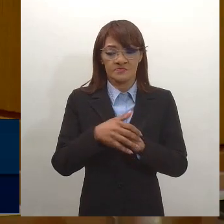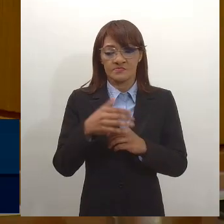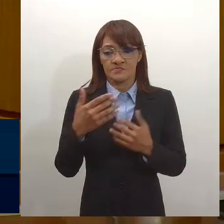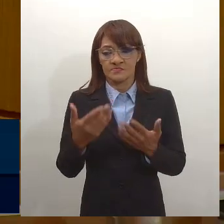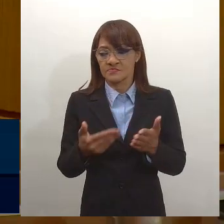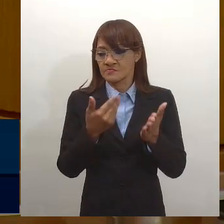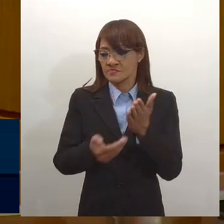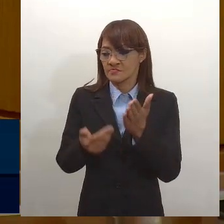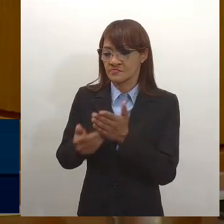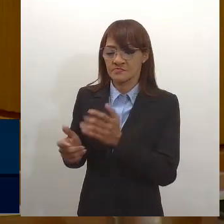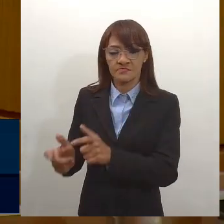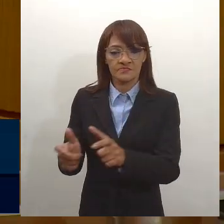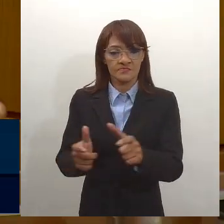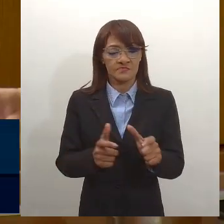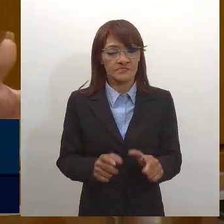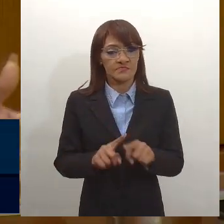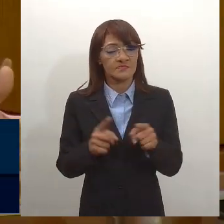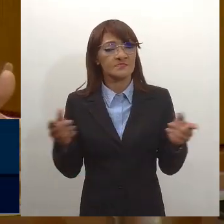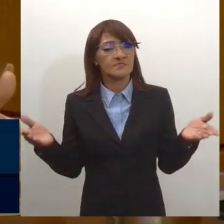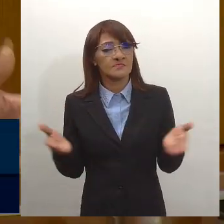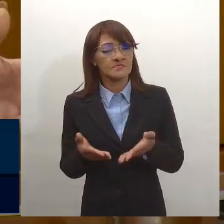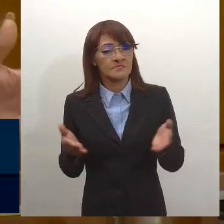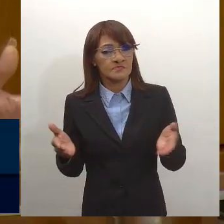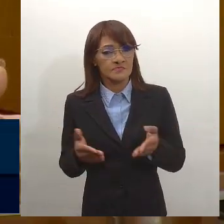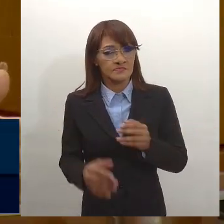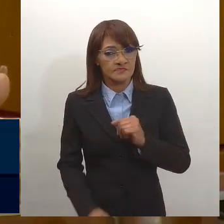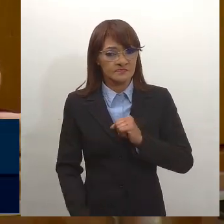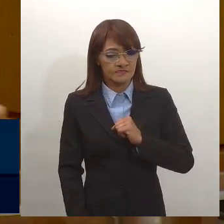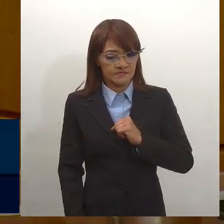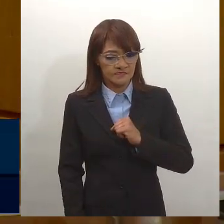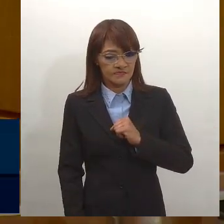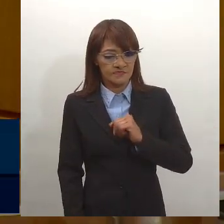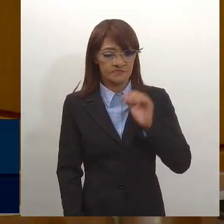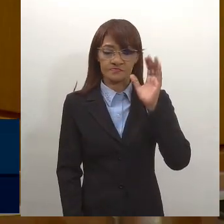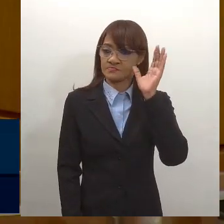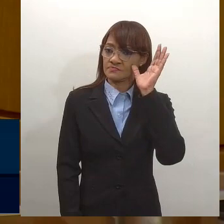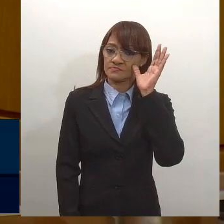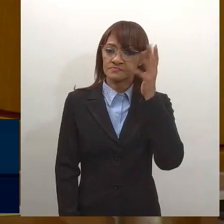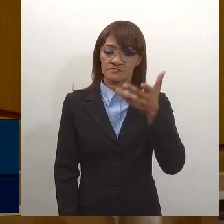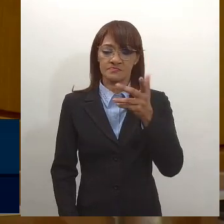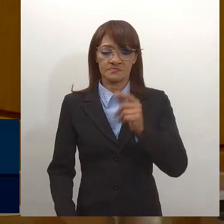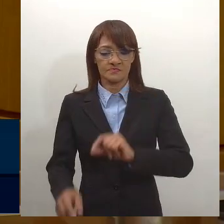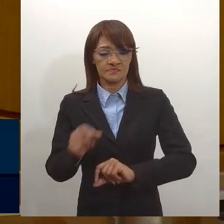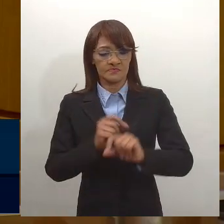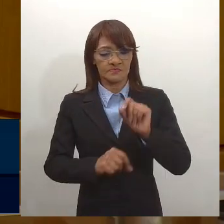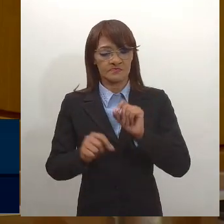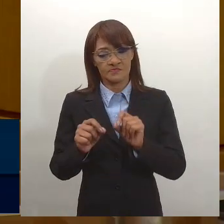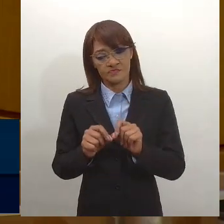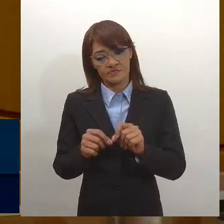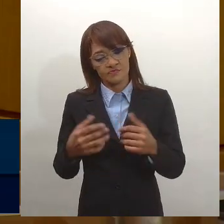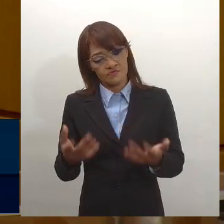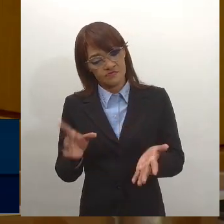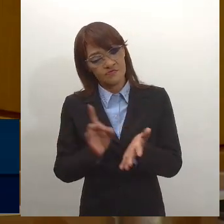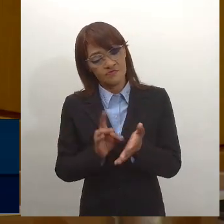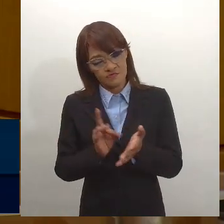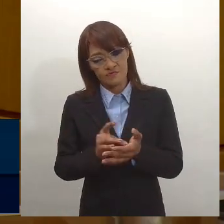né, aconteceu um estudo antropológico que é realizado pelo INCRA, que